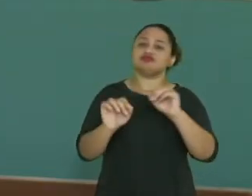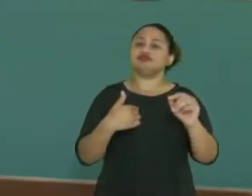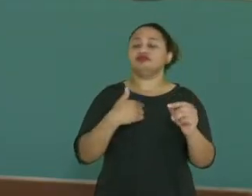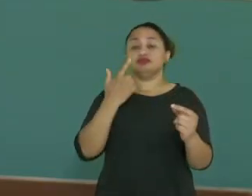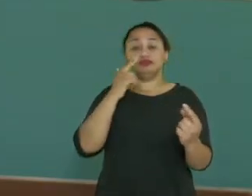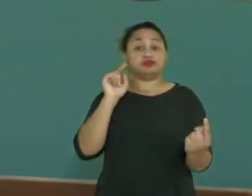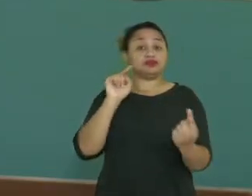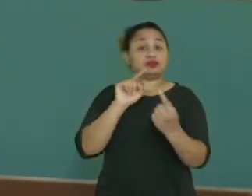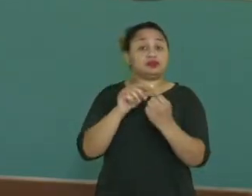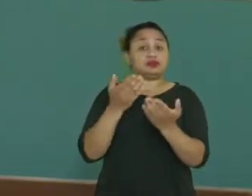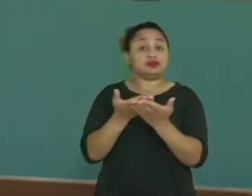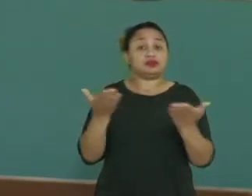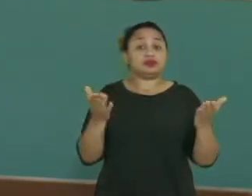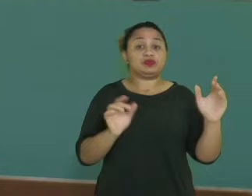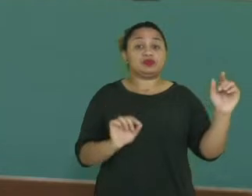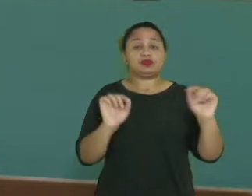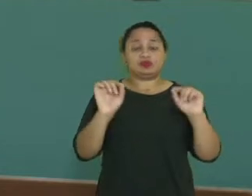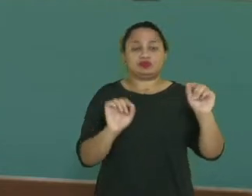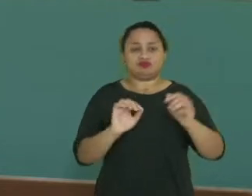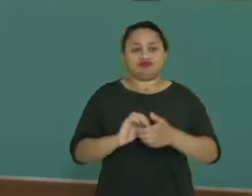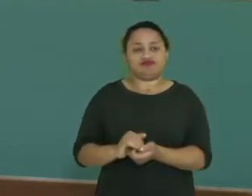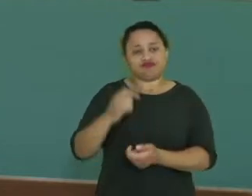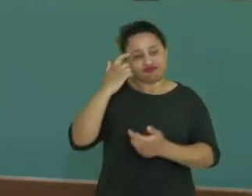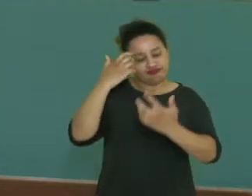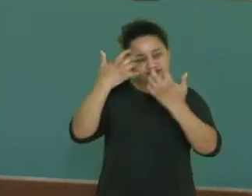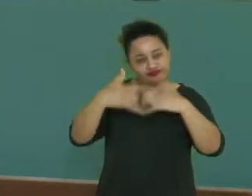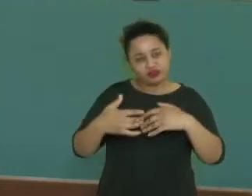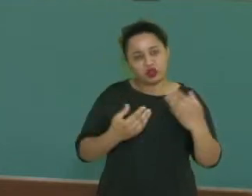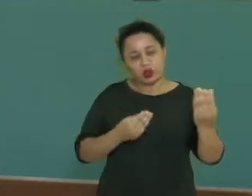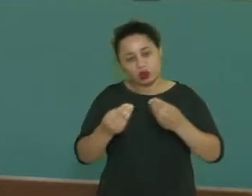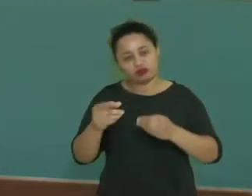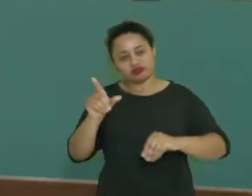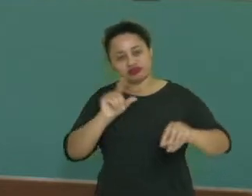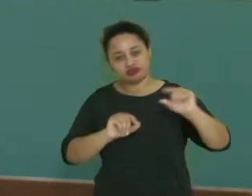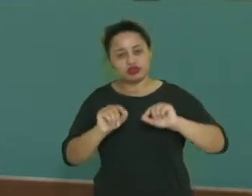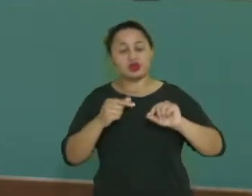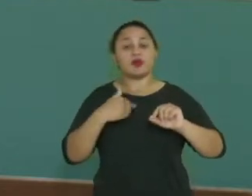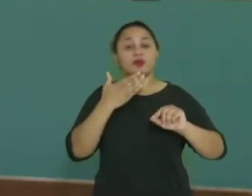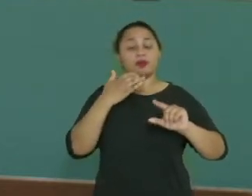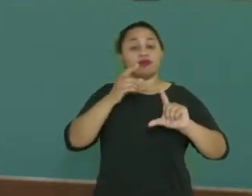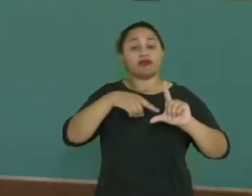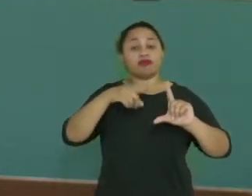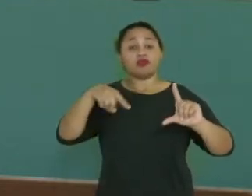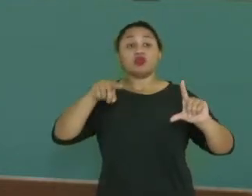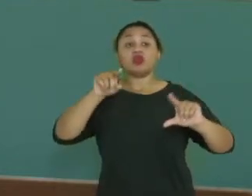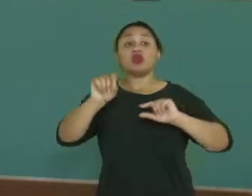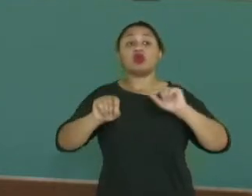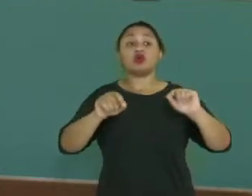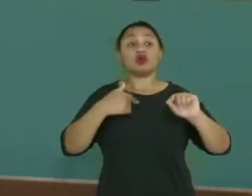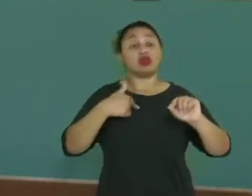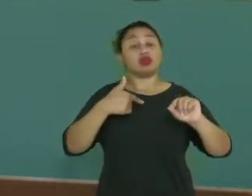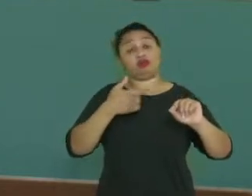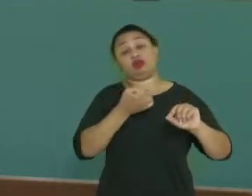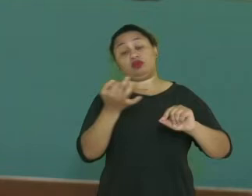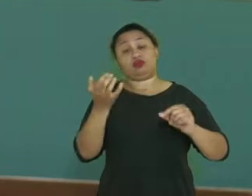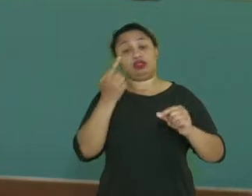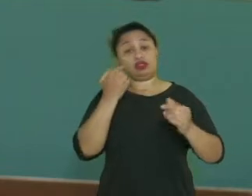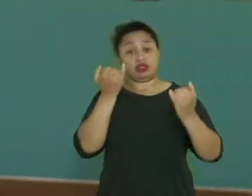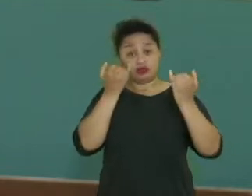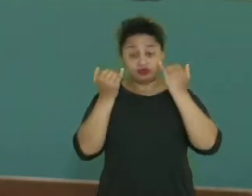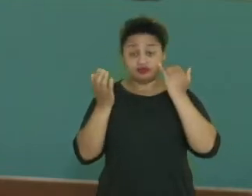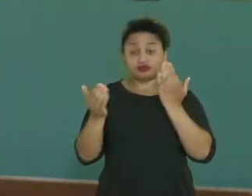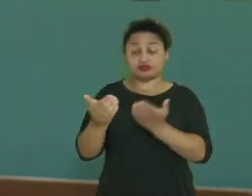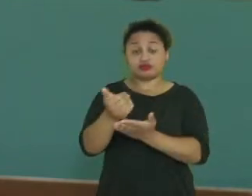da nossa aulinha? Então, refletir sobre como escolher um melhor gráfico para um determinado conjunto de dados. Vamos ver